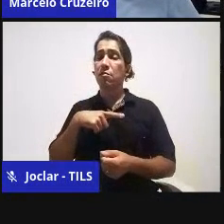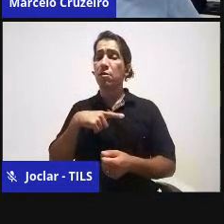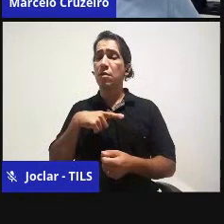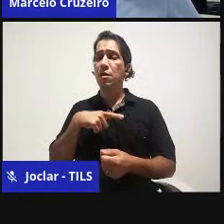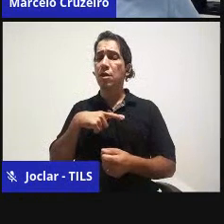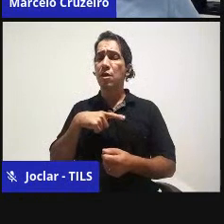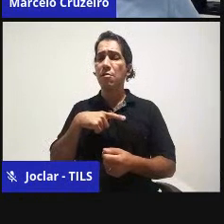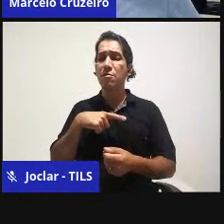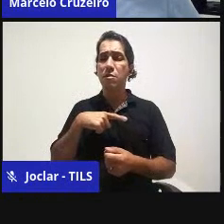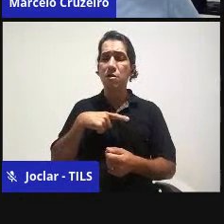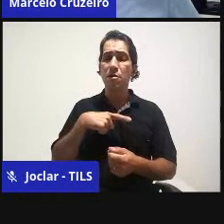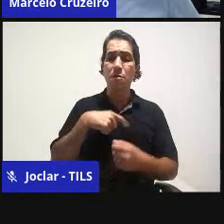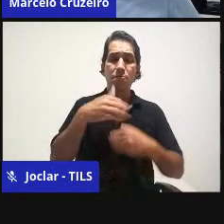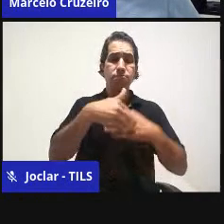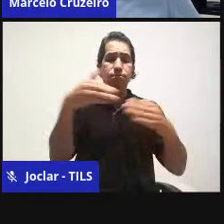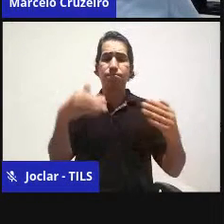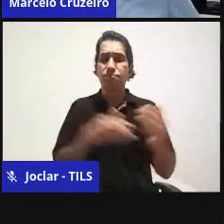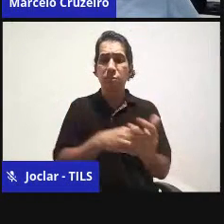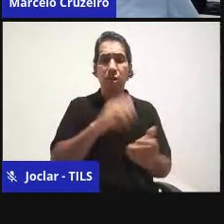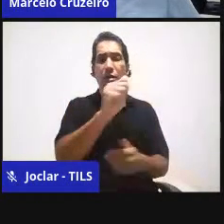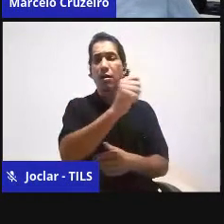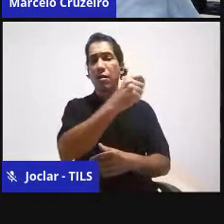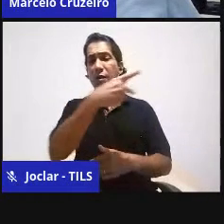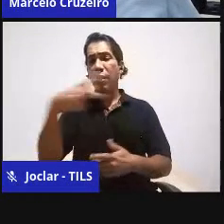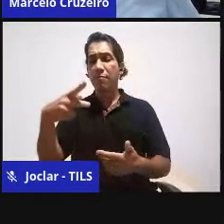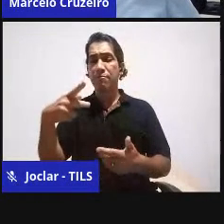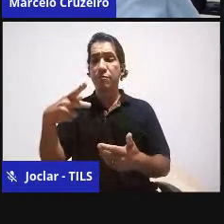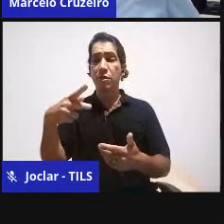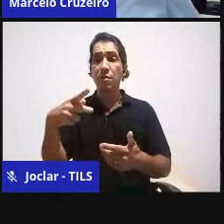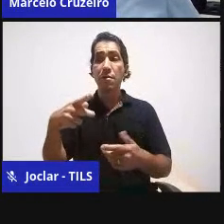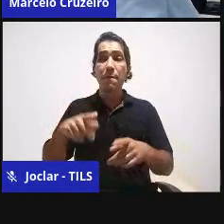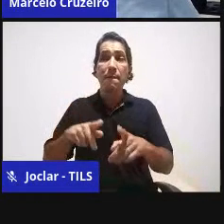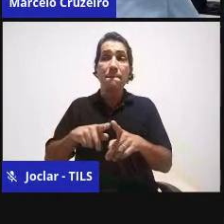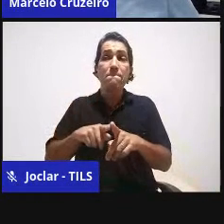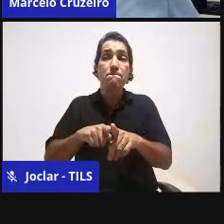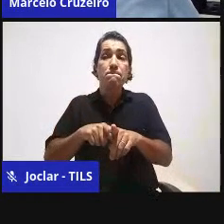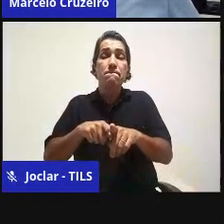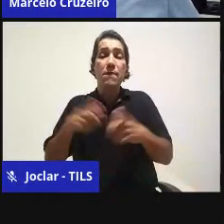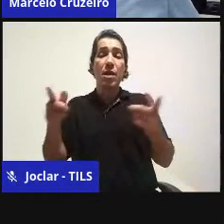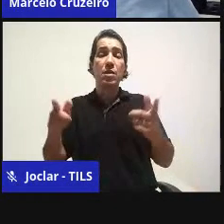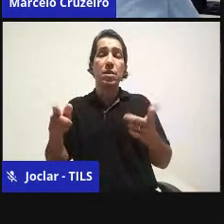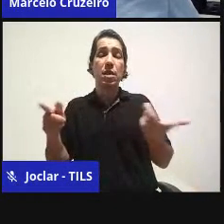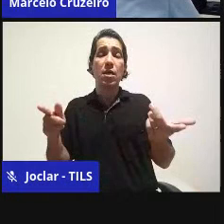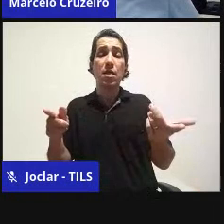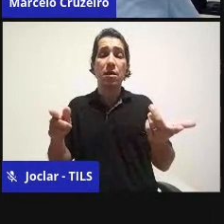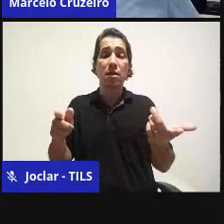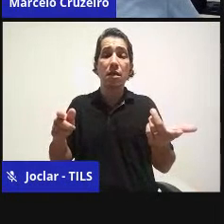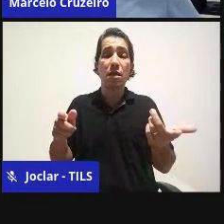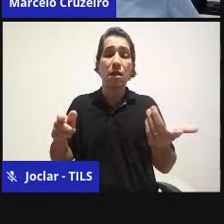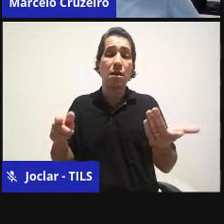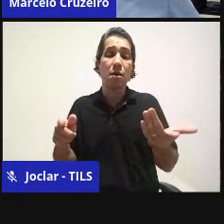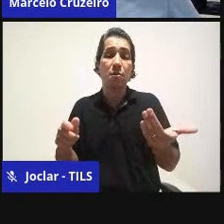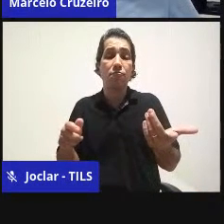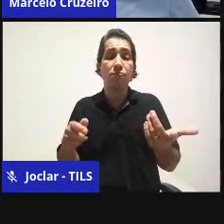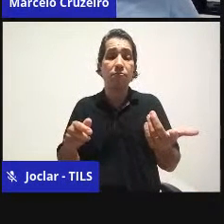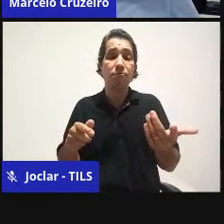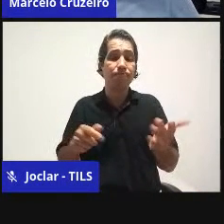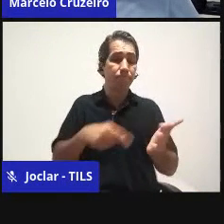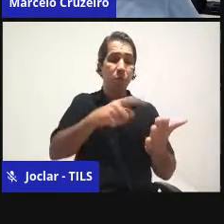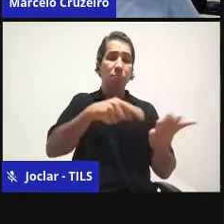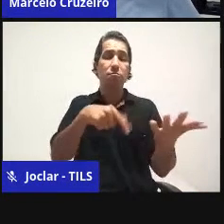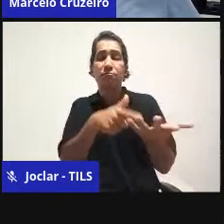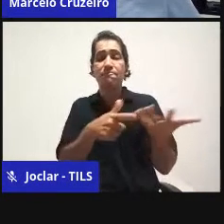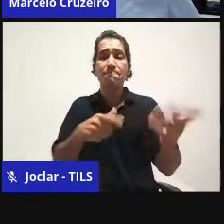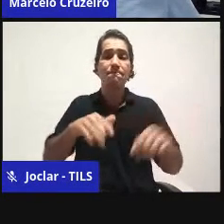mais amigável. Porque no celular, o que você faz? Você tem o celular, você tem que abrir aplicativo por aplicativo,